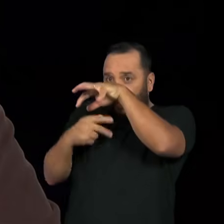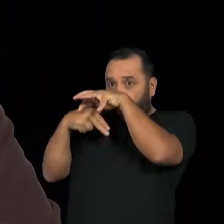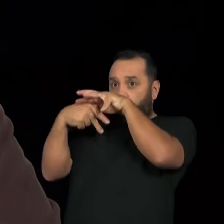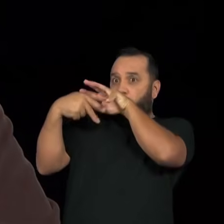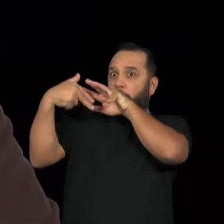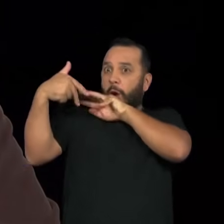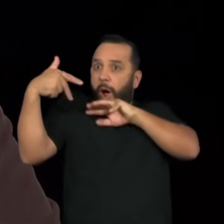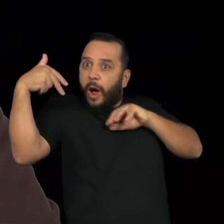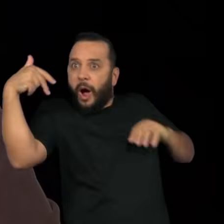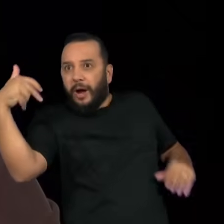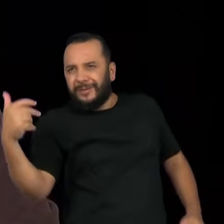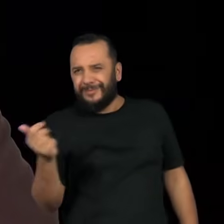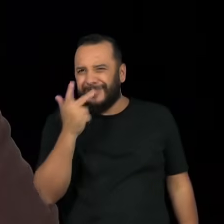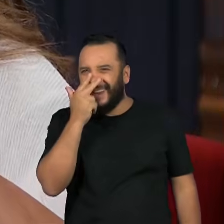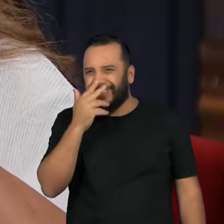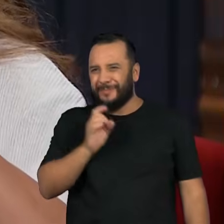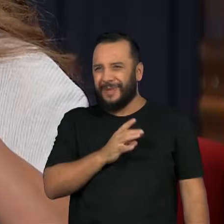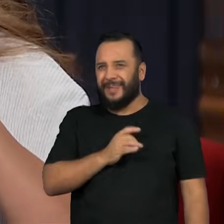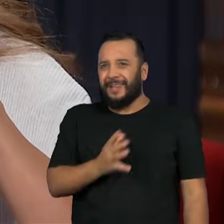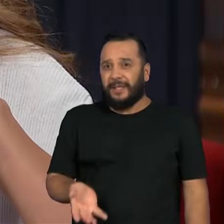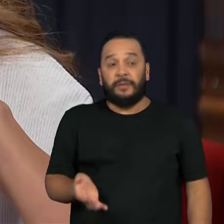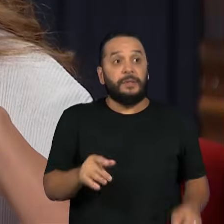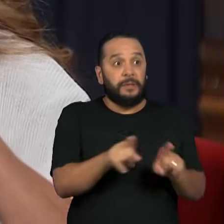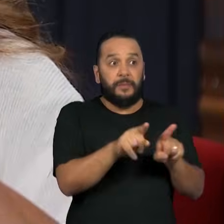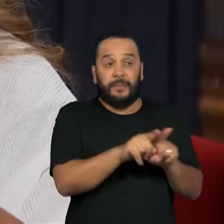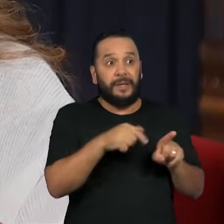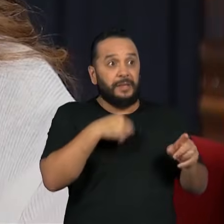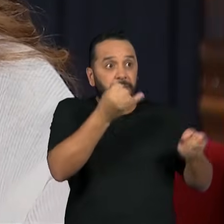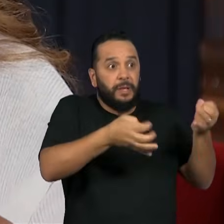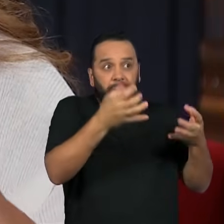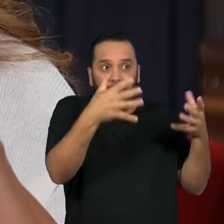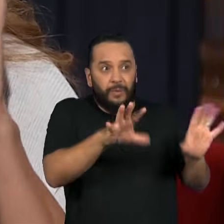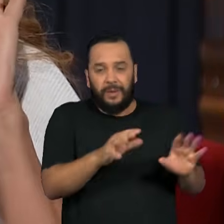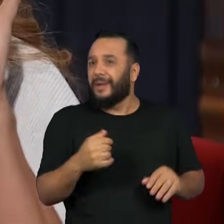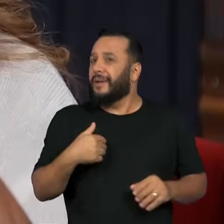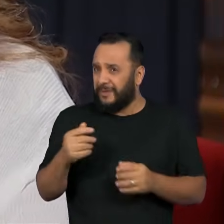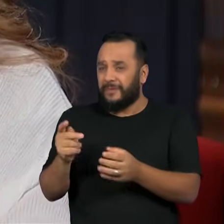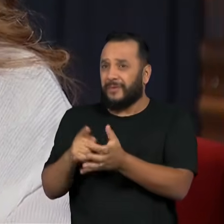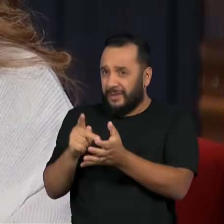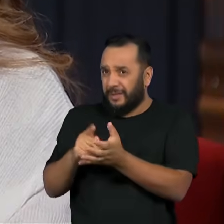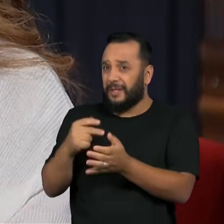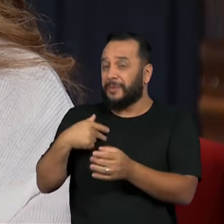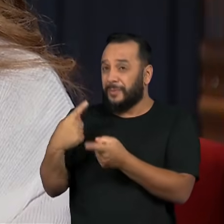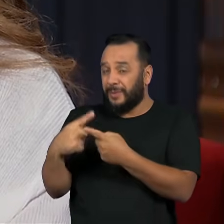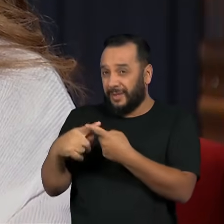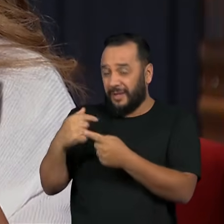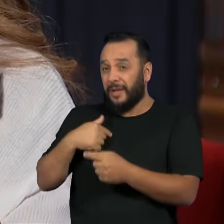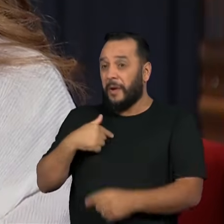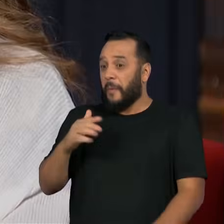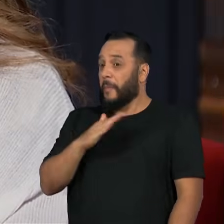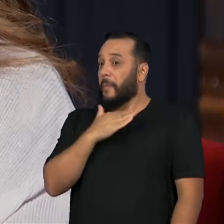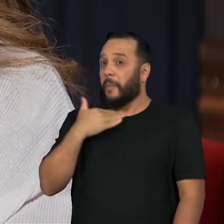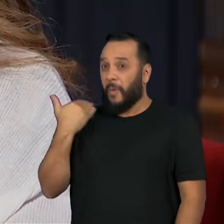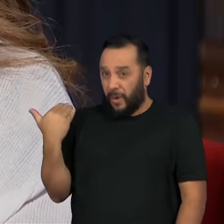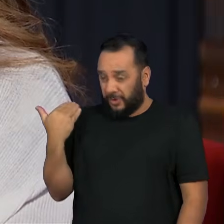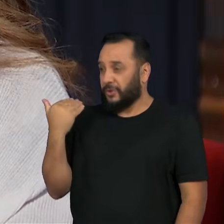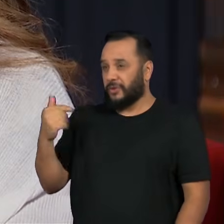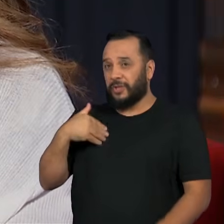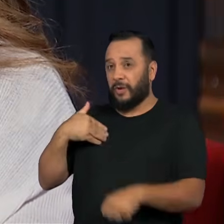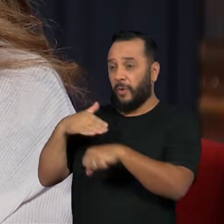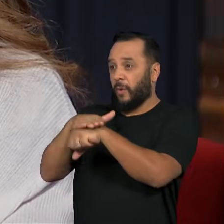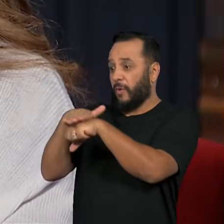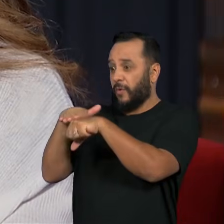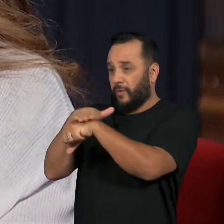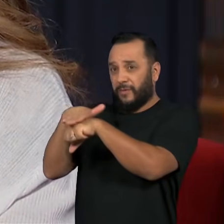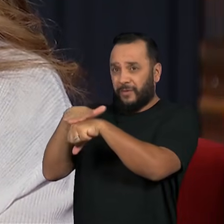se aproximar. Nem se aproximar, porque, já vou dizendo, se você atravessar esse portal de conversar sobre a morte, talvez